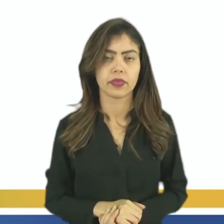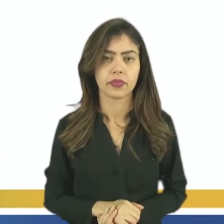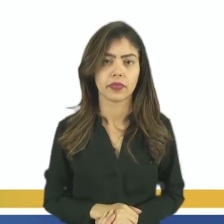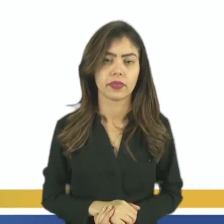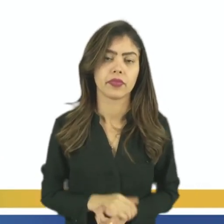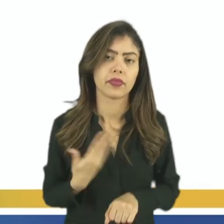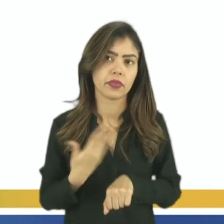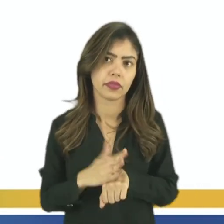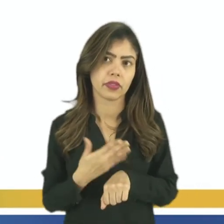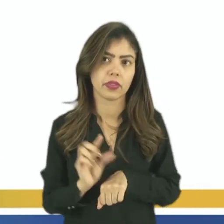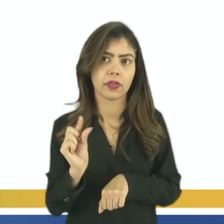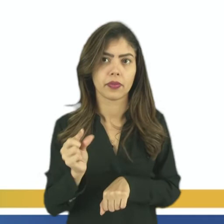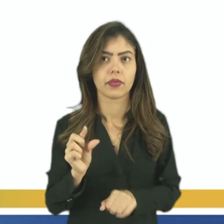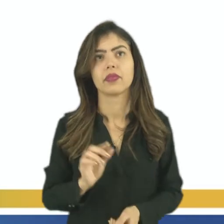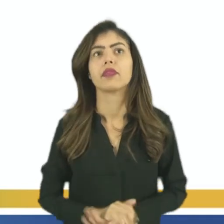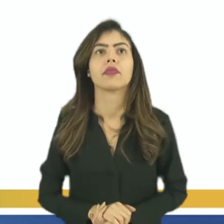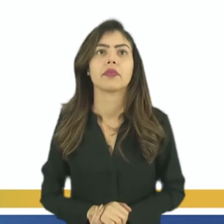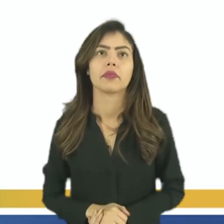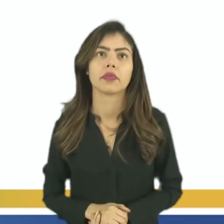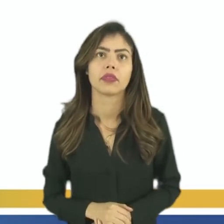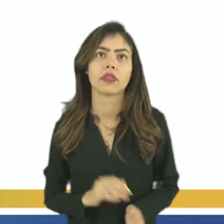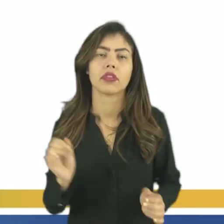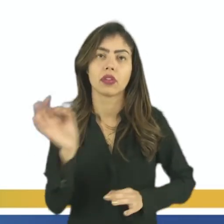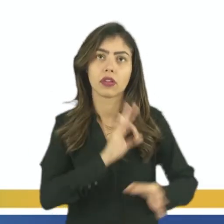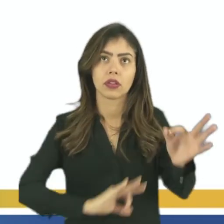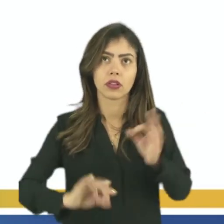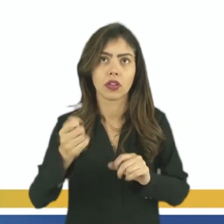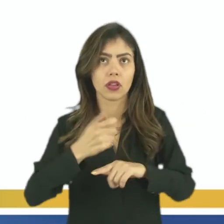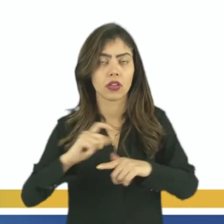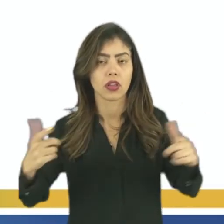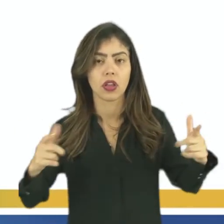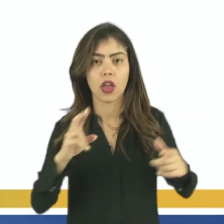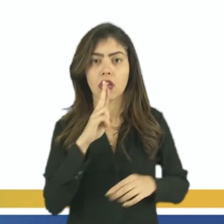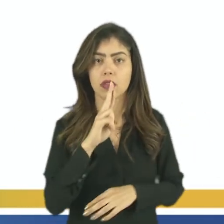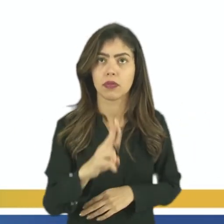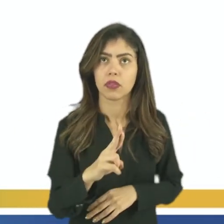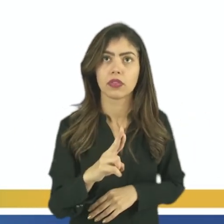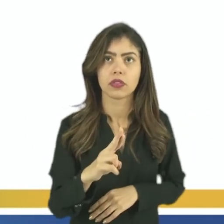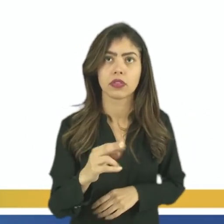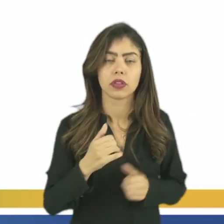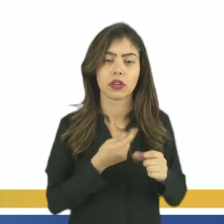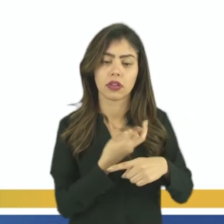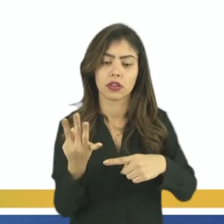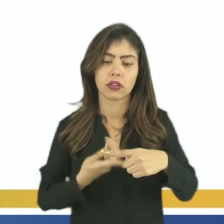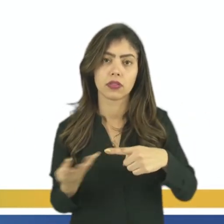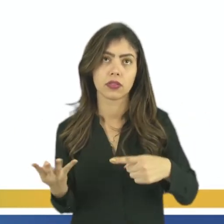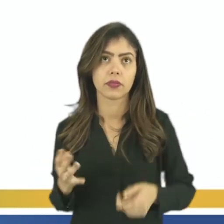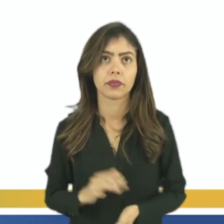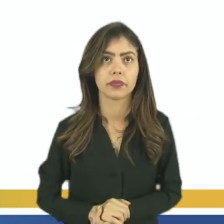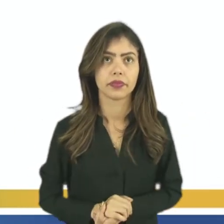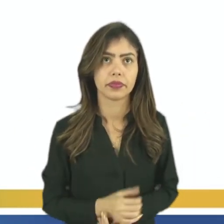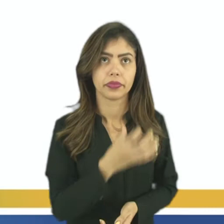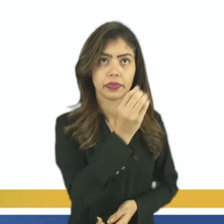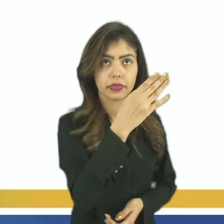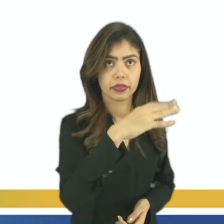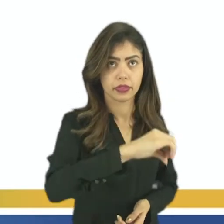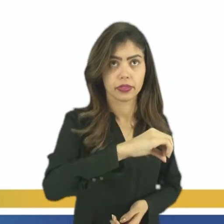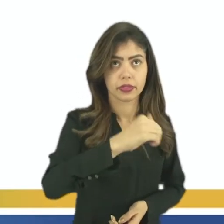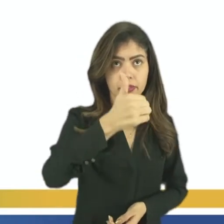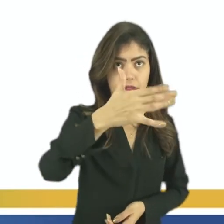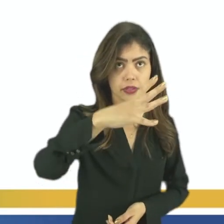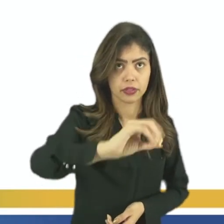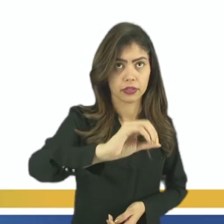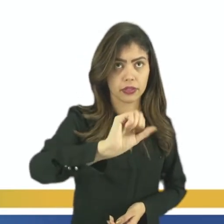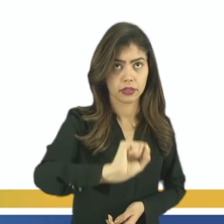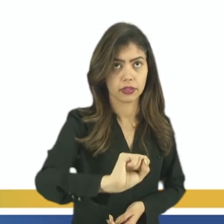bom então vamos fazer um exercício aqui ó coloque em ordem crescente de seus valores as seguintes frações seis